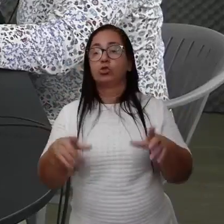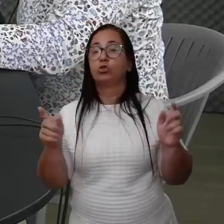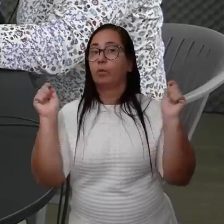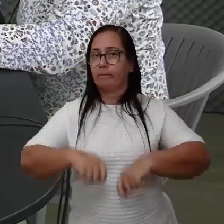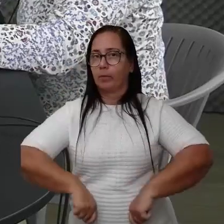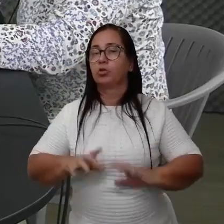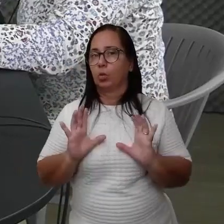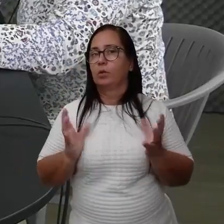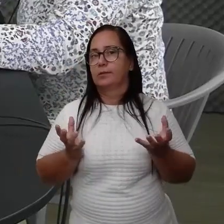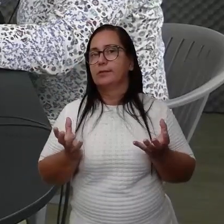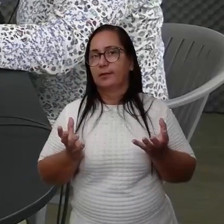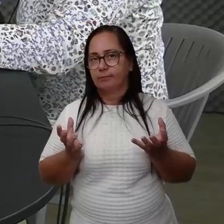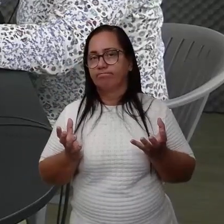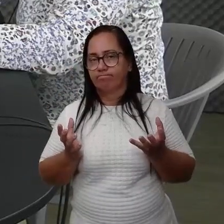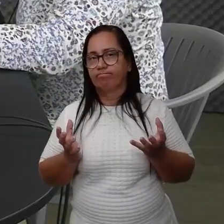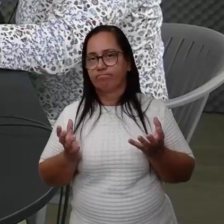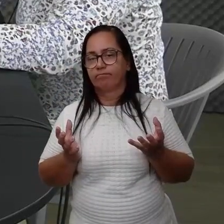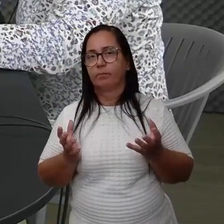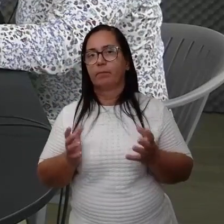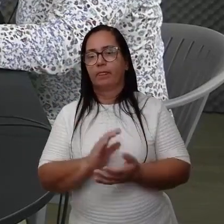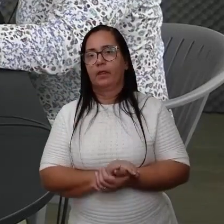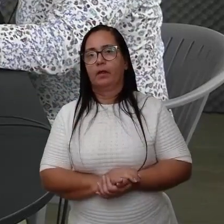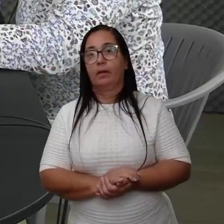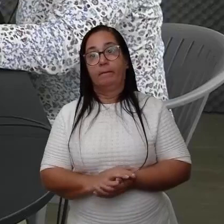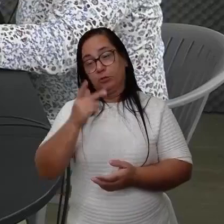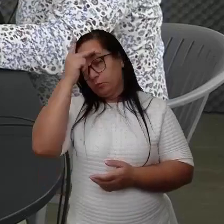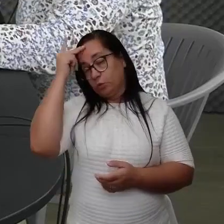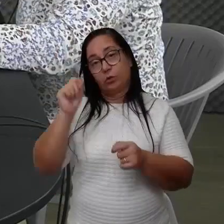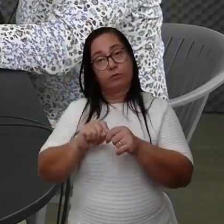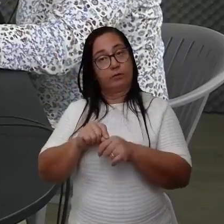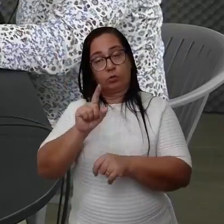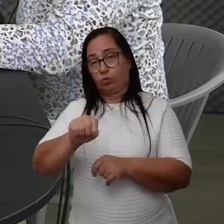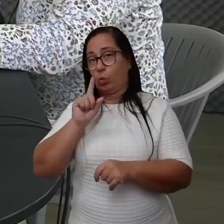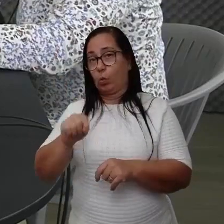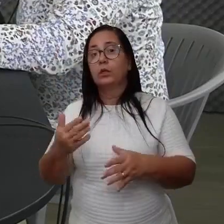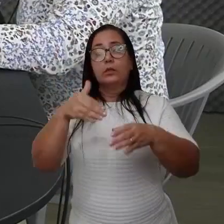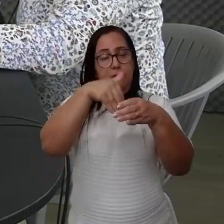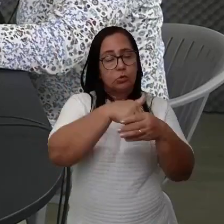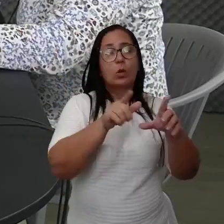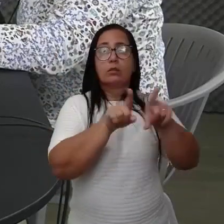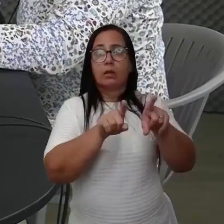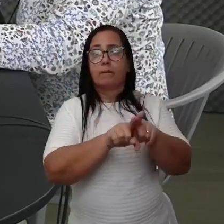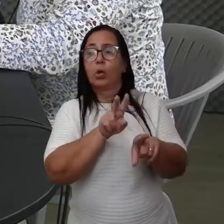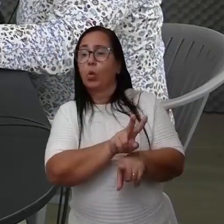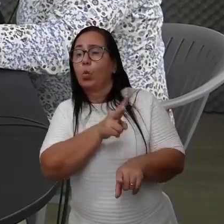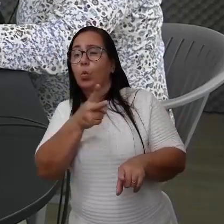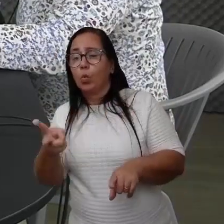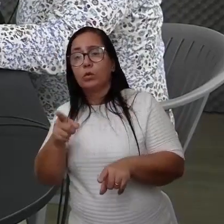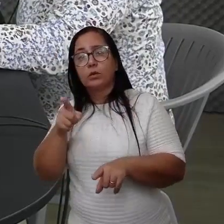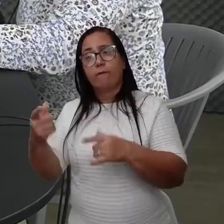ser, pode acontecer para quem vai fazer suas escolhas. Mas não só nas eleições, a gente é muito bombardeado